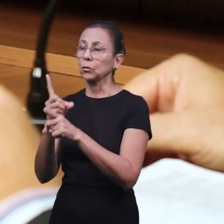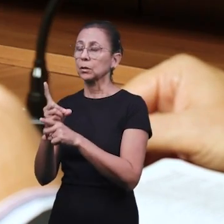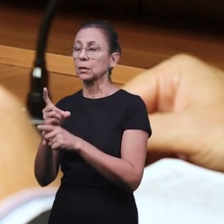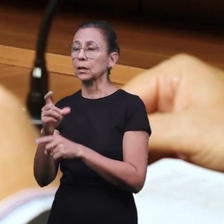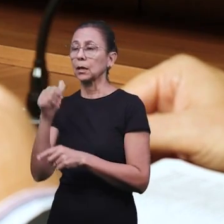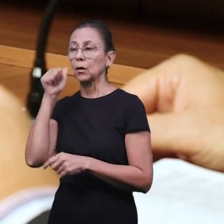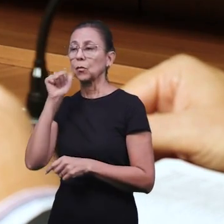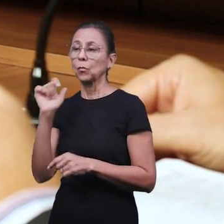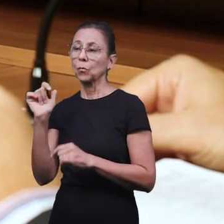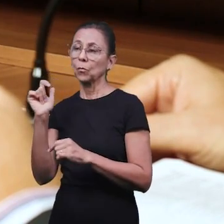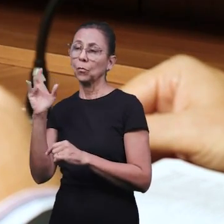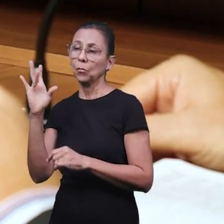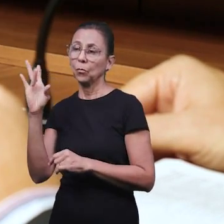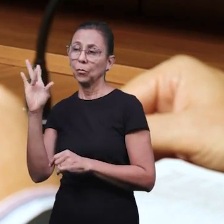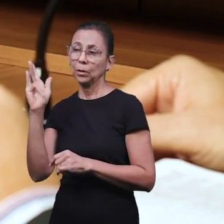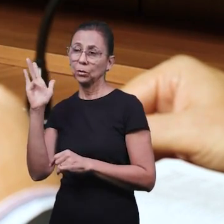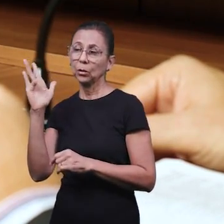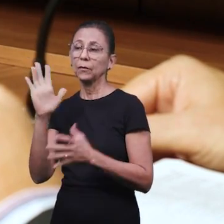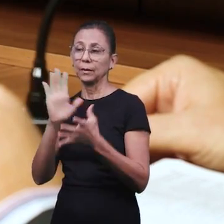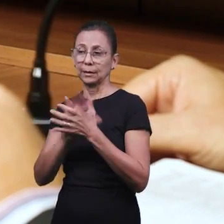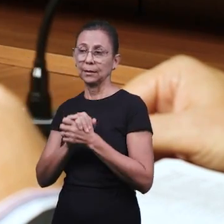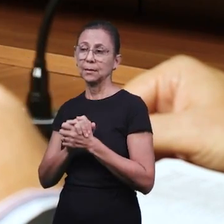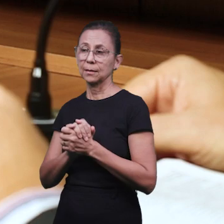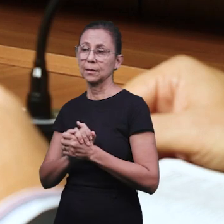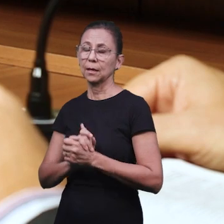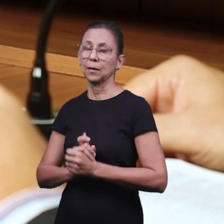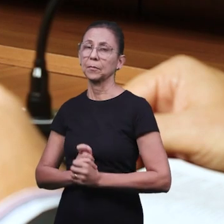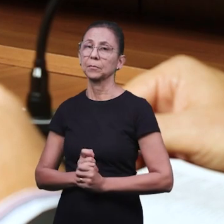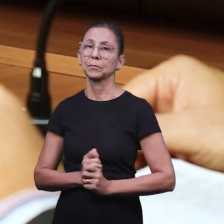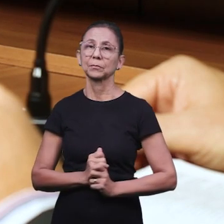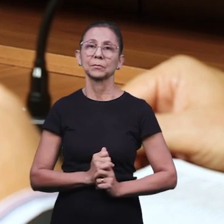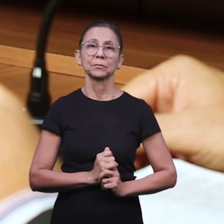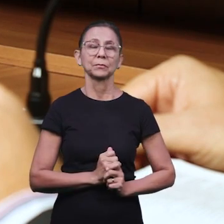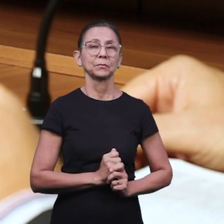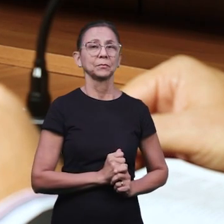sempre falo para as moças lá da minha igreja, assim, olha, Rebeca foi